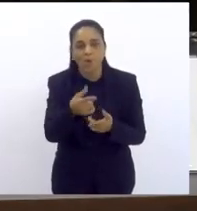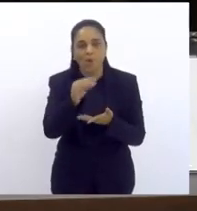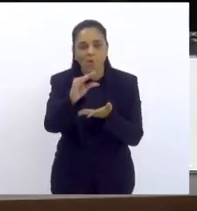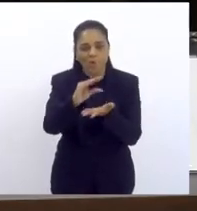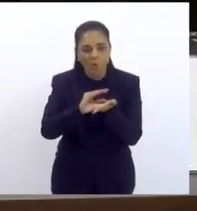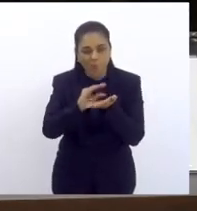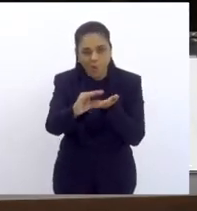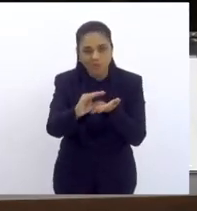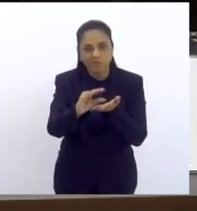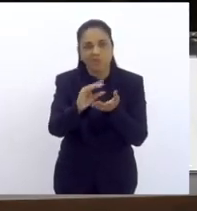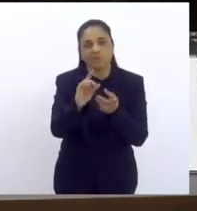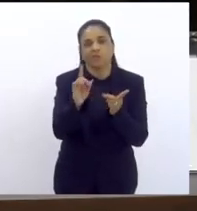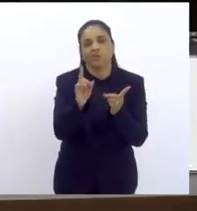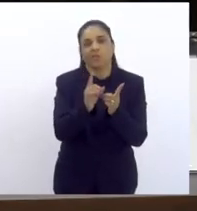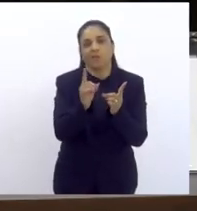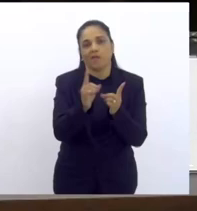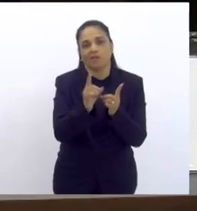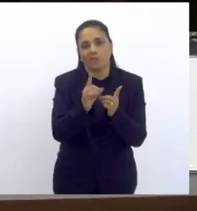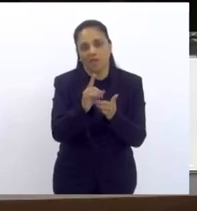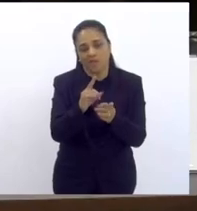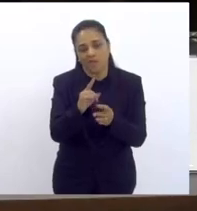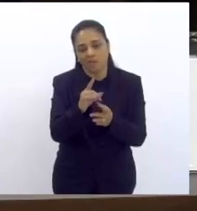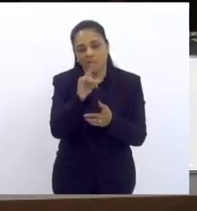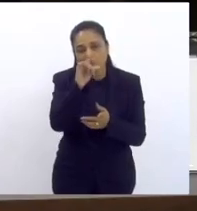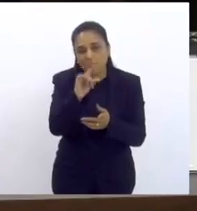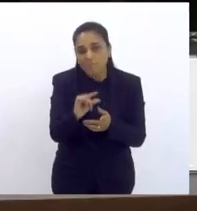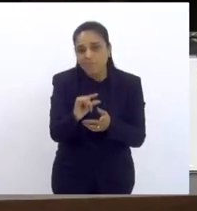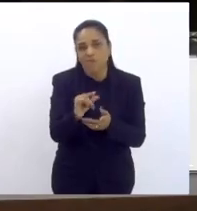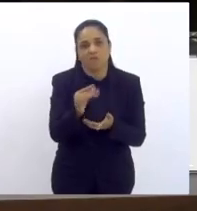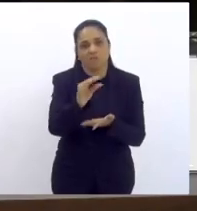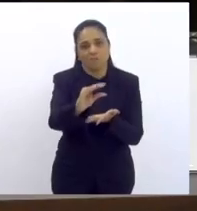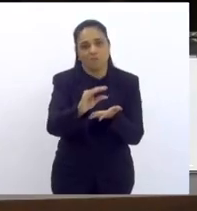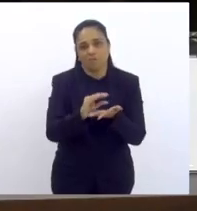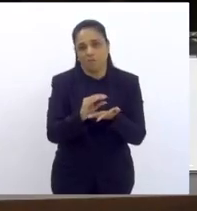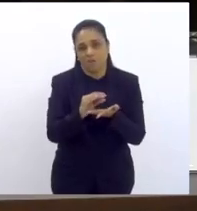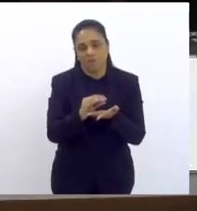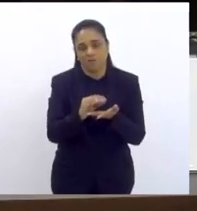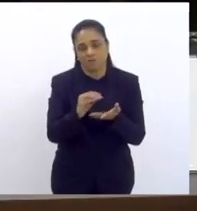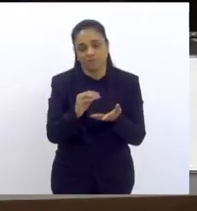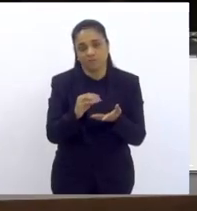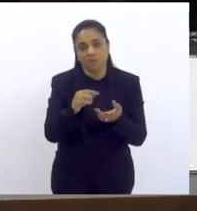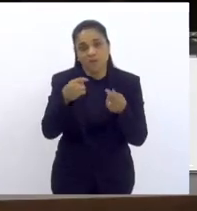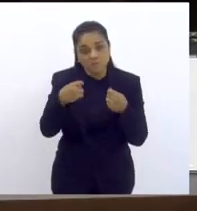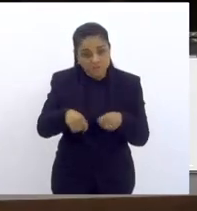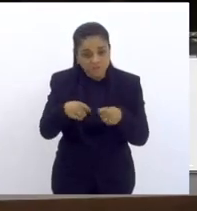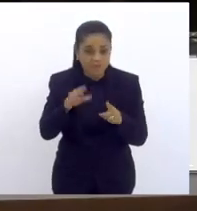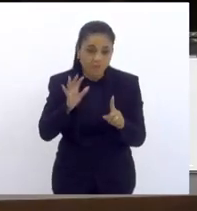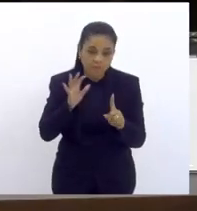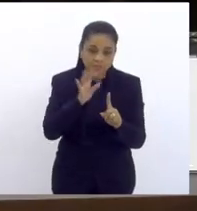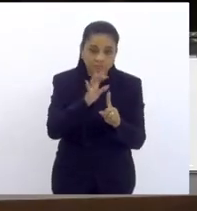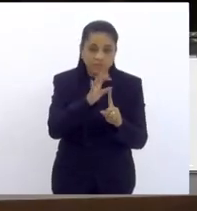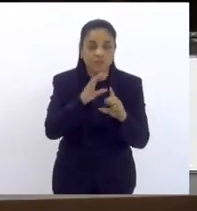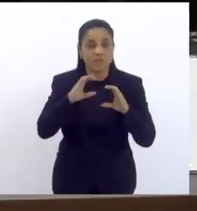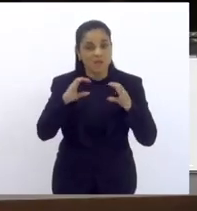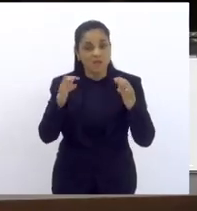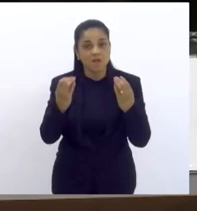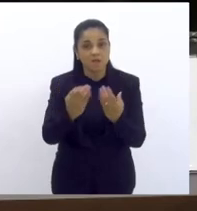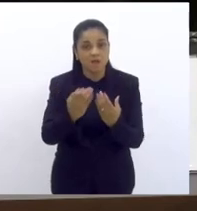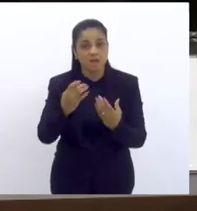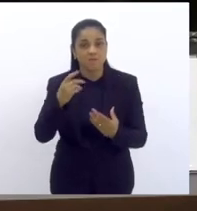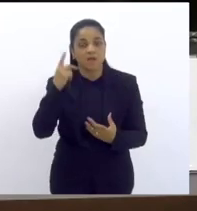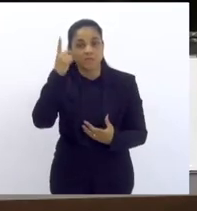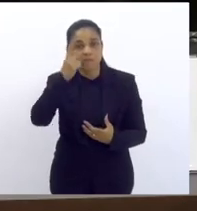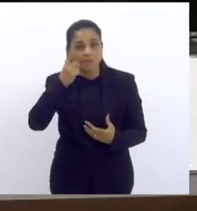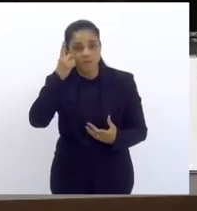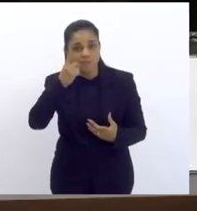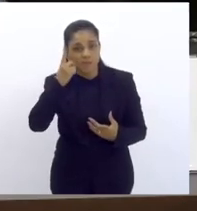orçamento do departamento um orçamento magérrimo é preciso que a gente também faça faça a pressão na câmara dos deputados presidente Lula para melhorar